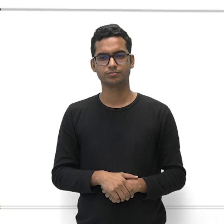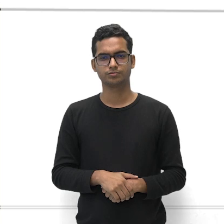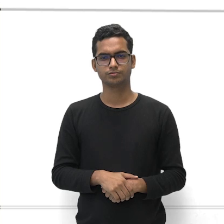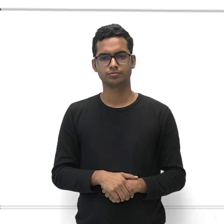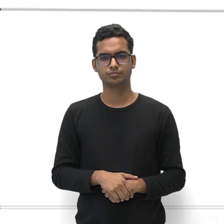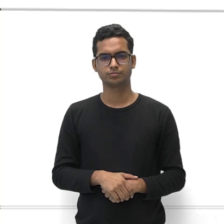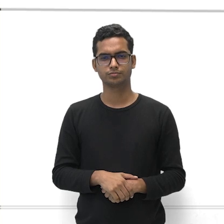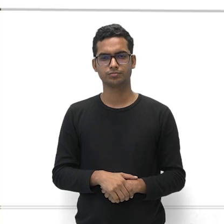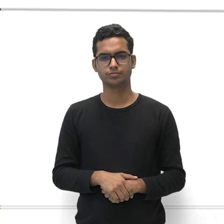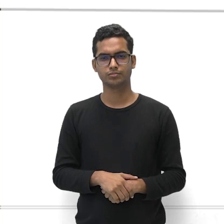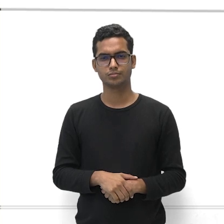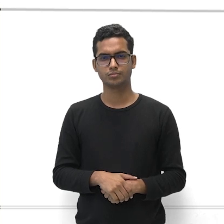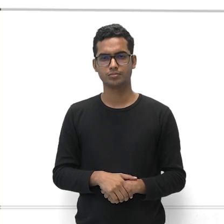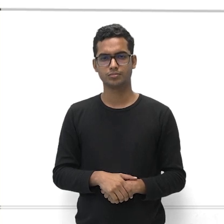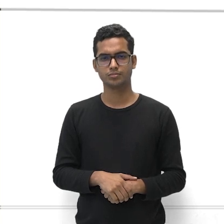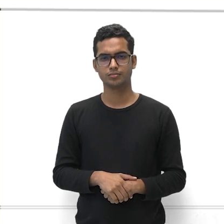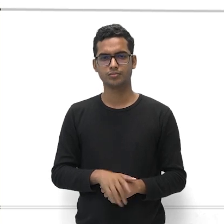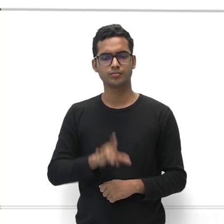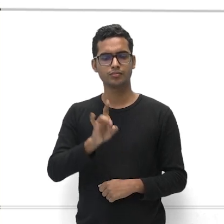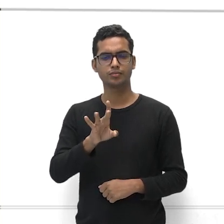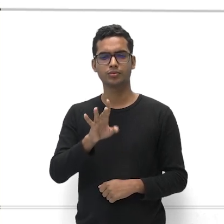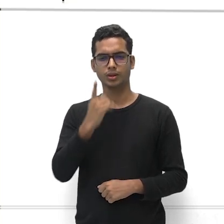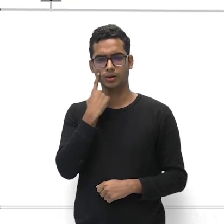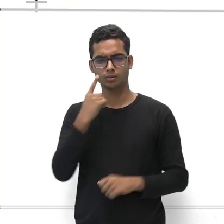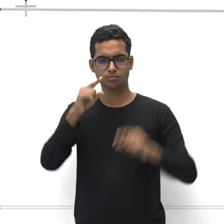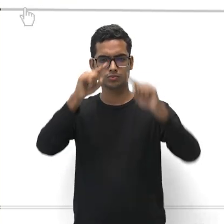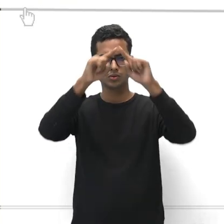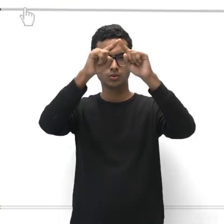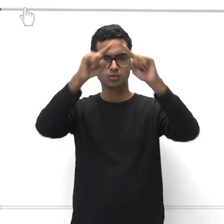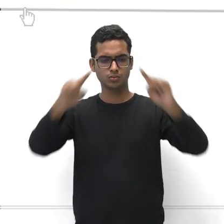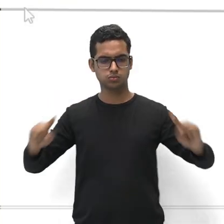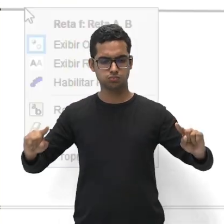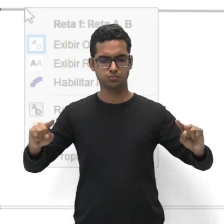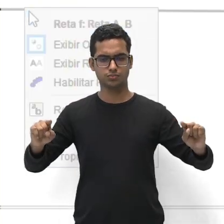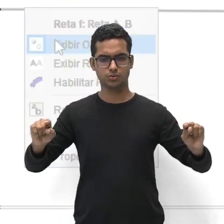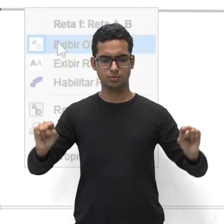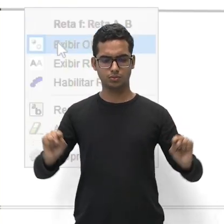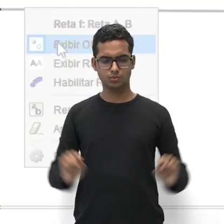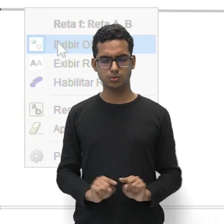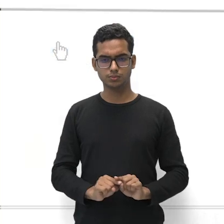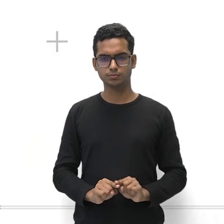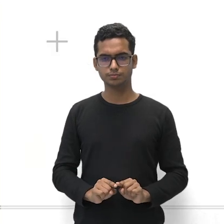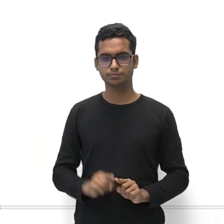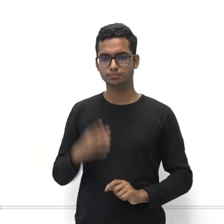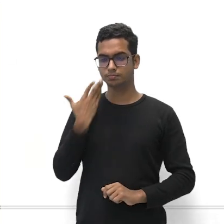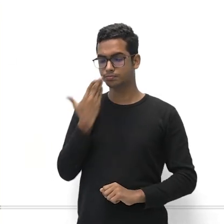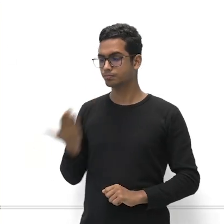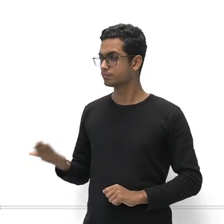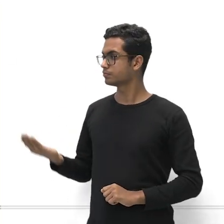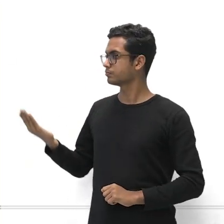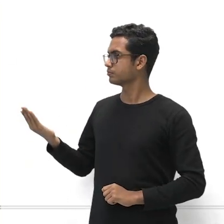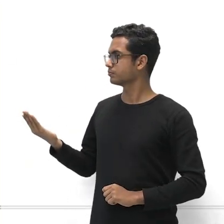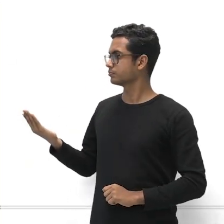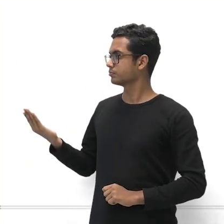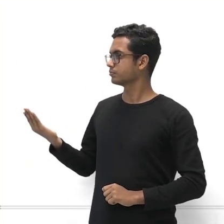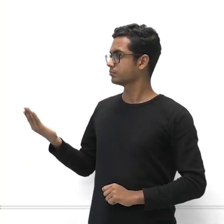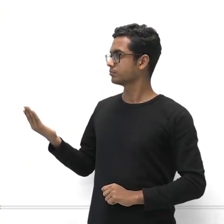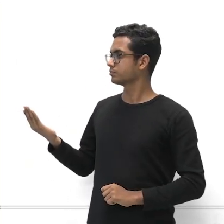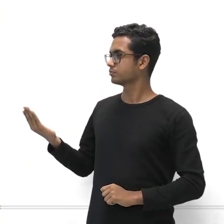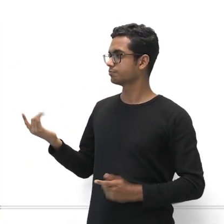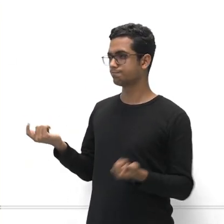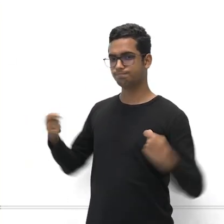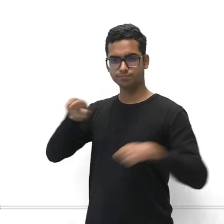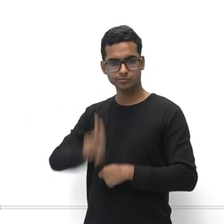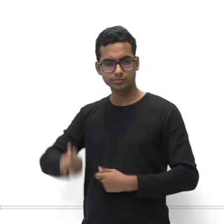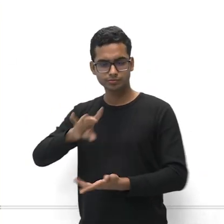isso daqui para que ele fique mais proeminente. Ele está muito cheio de imagem, né? Vamos, né, a gente pode utilizar